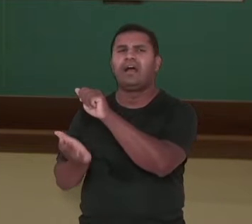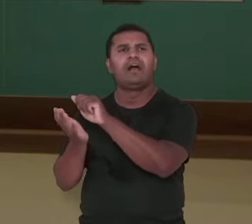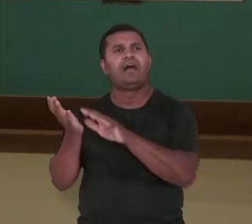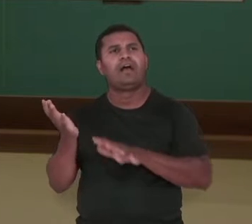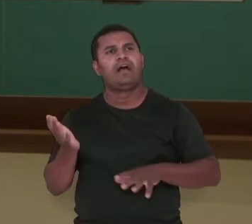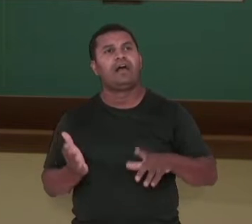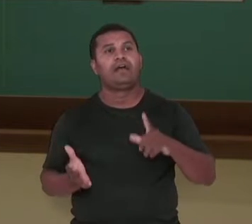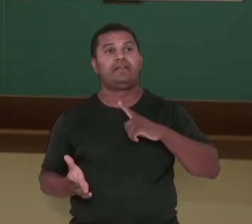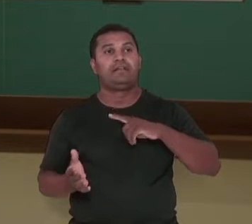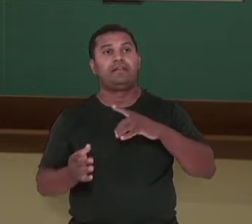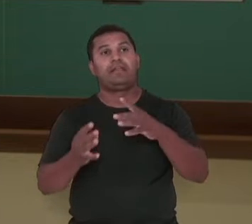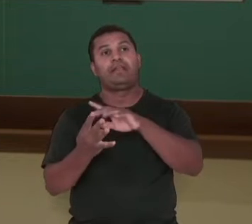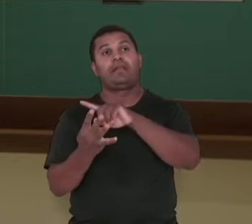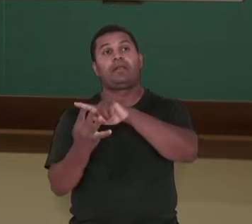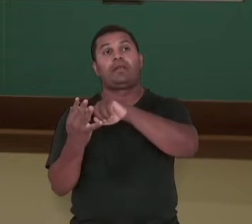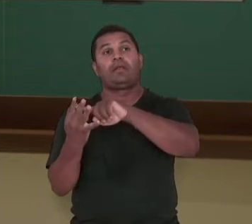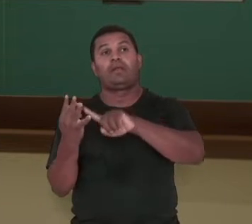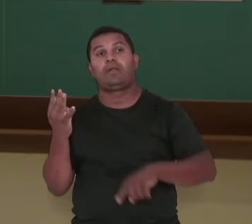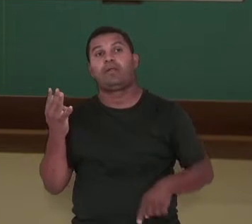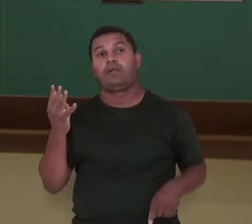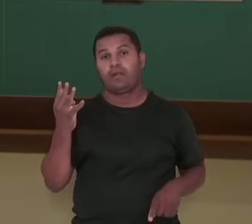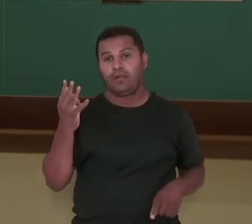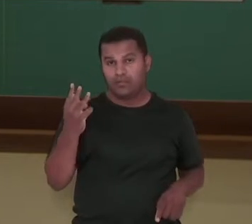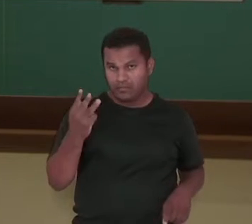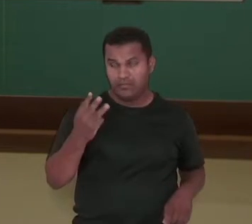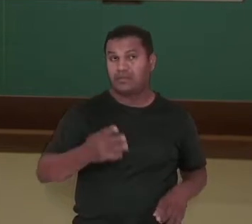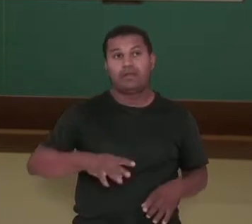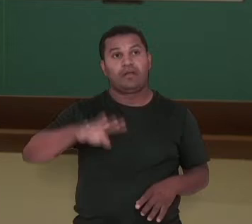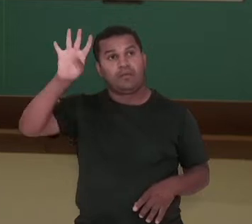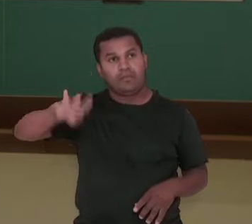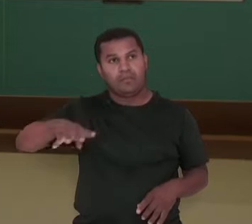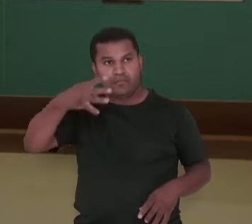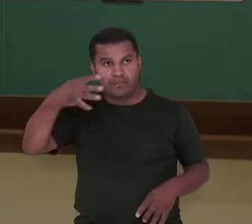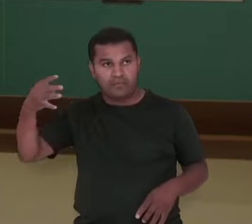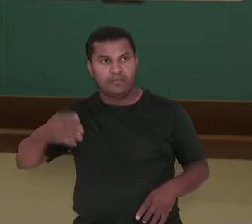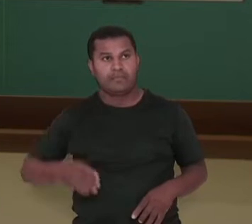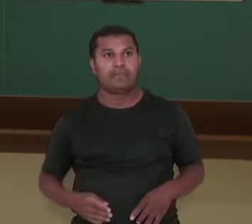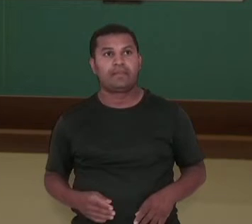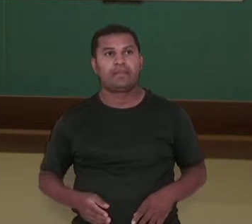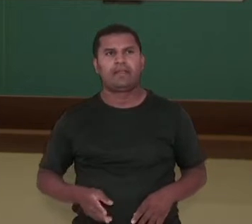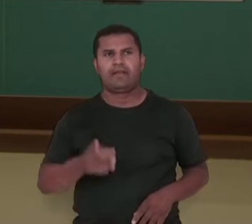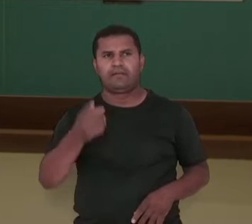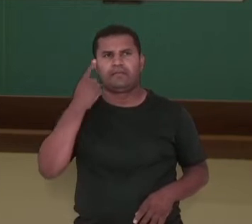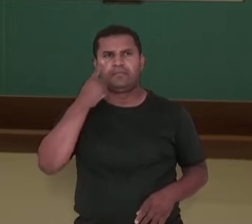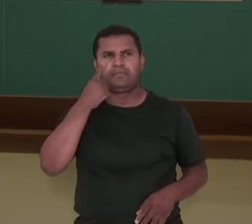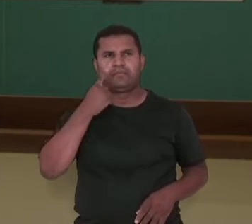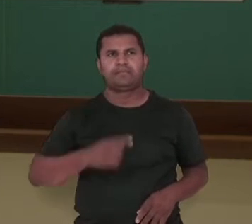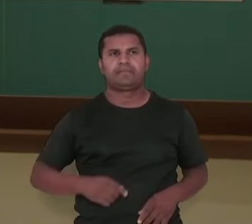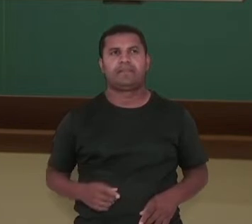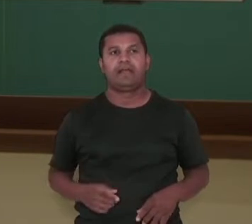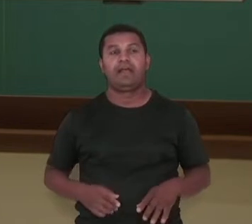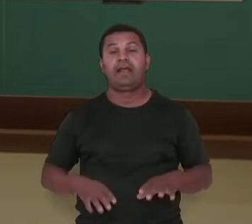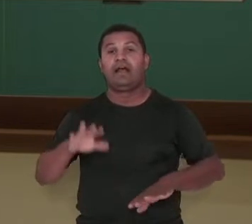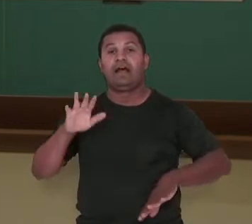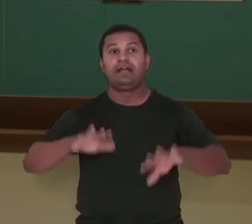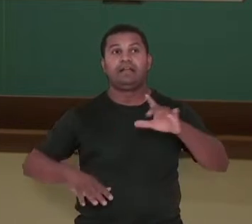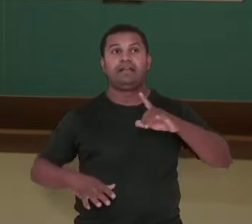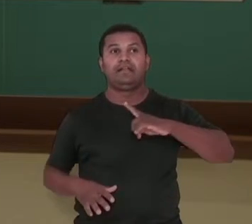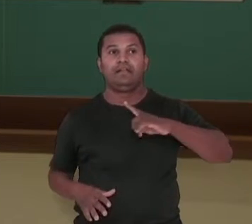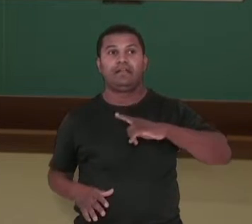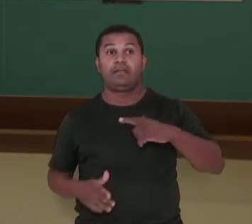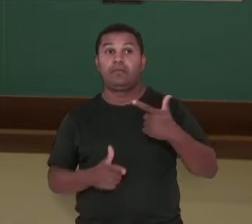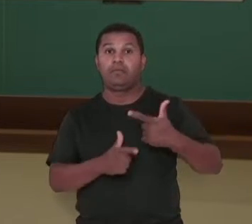responder se é uma atitude que você toma sempre, às vezes ou raramente. Primeiro,